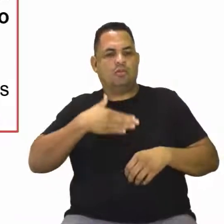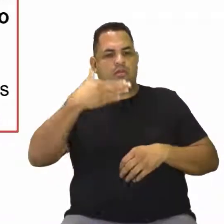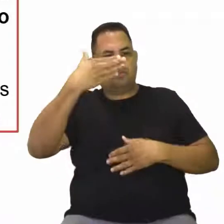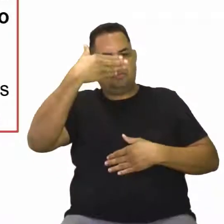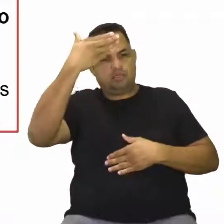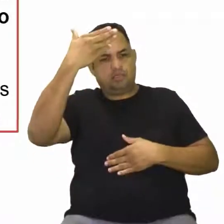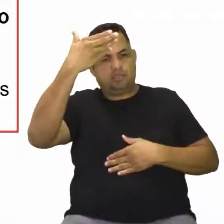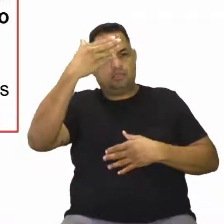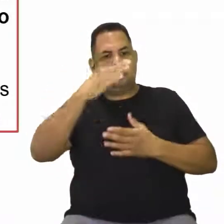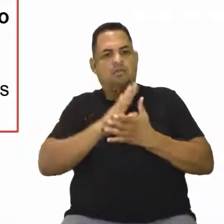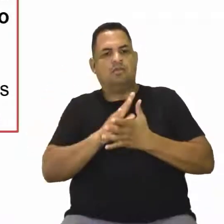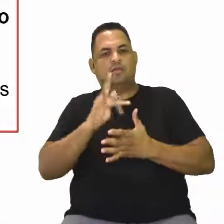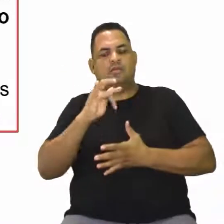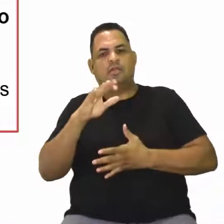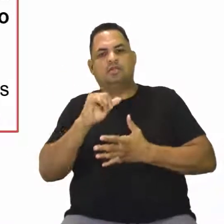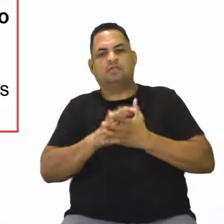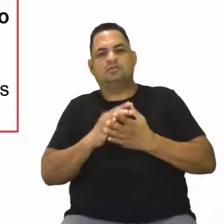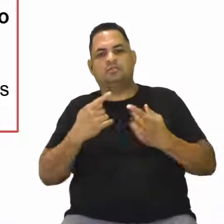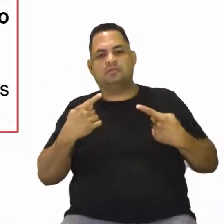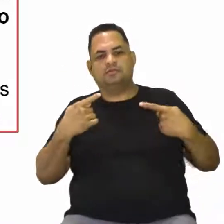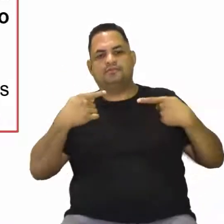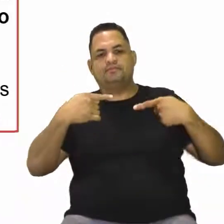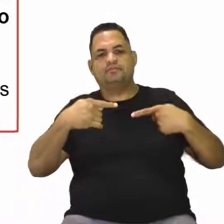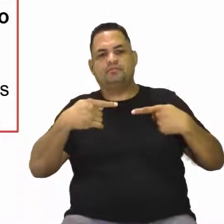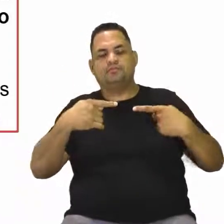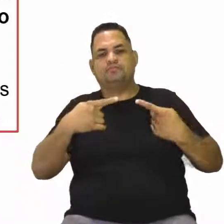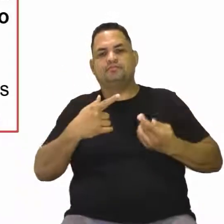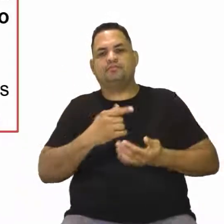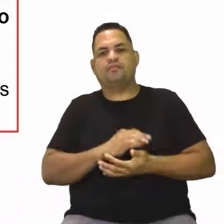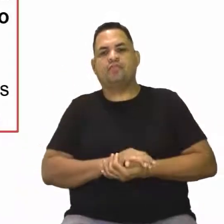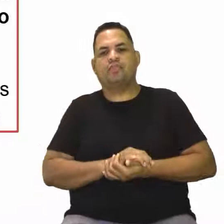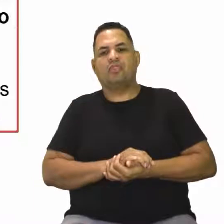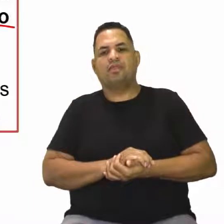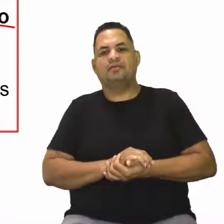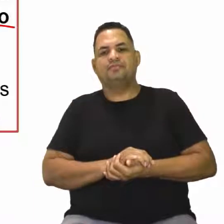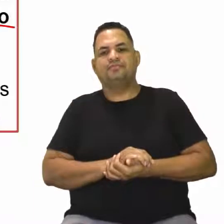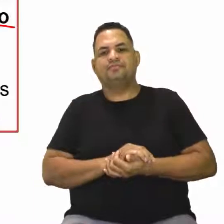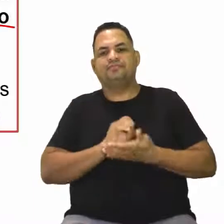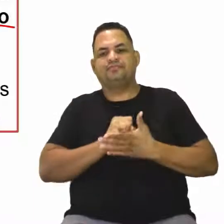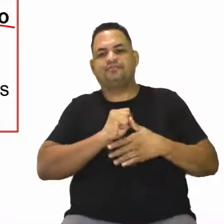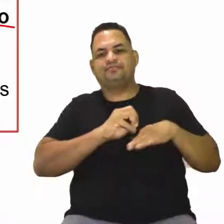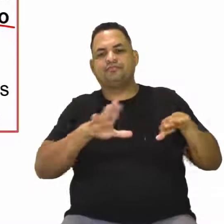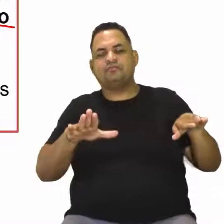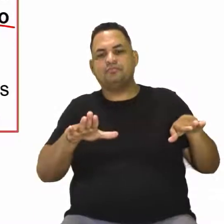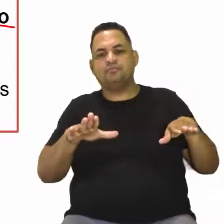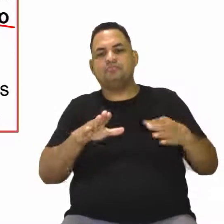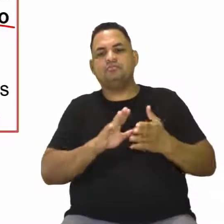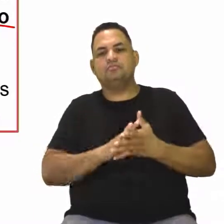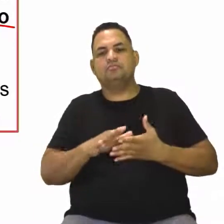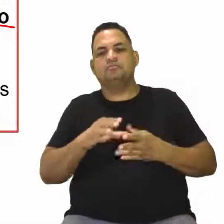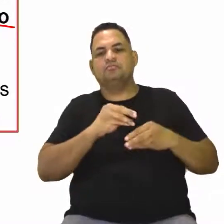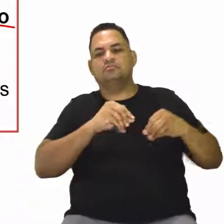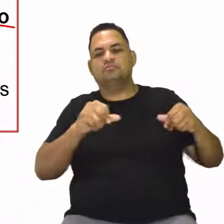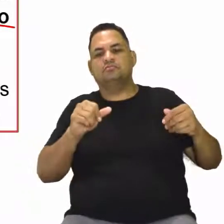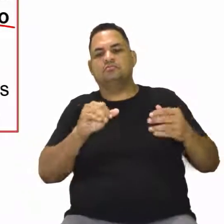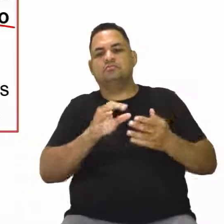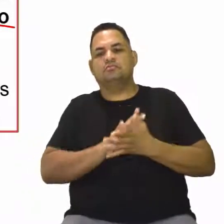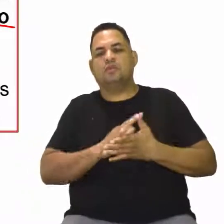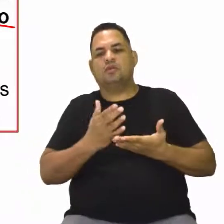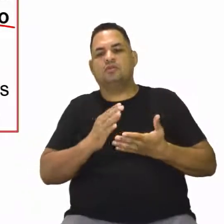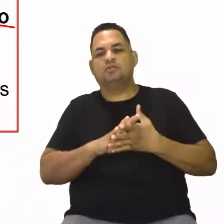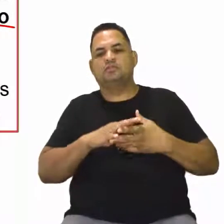palestino. Houve confrontos armados contra grupos palestinos para expandir o território